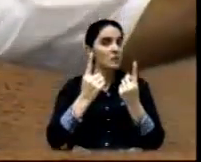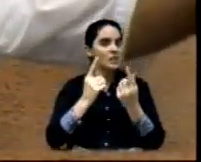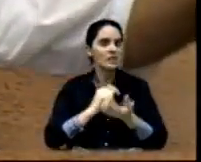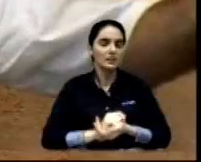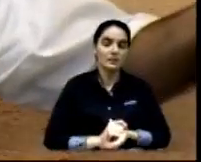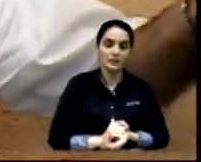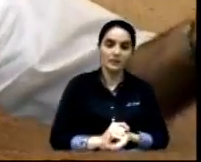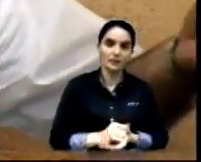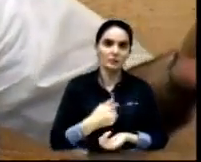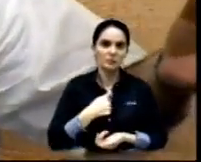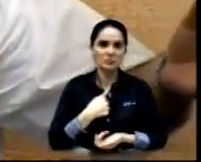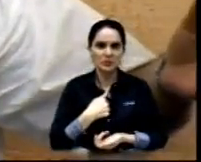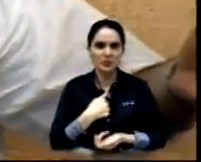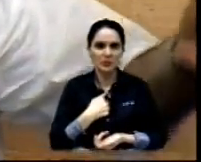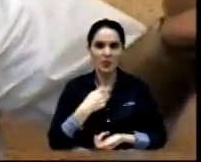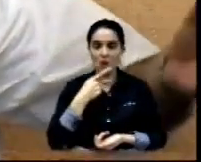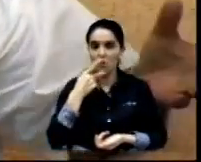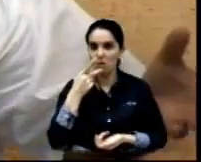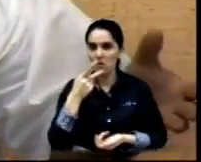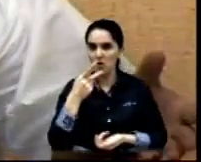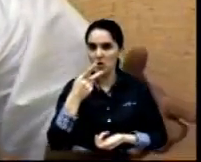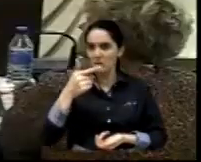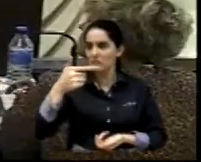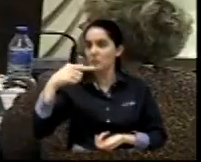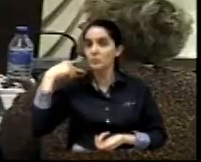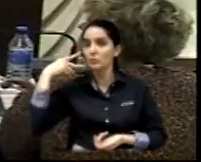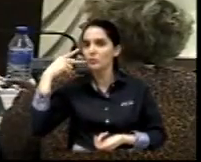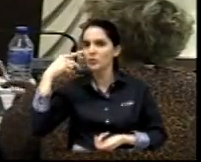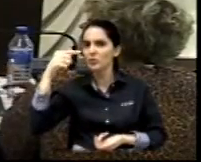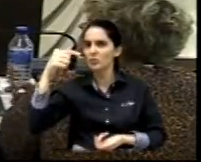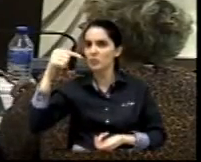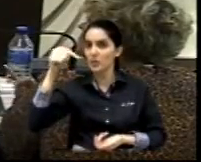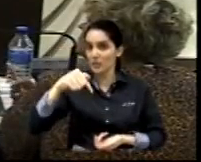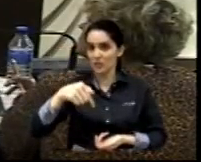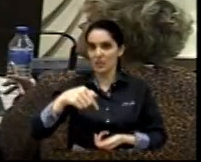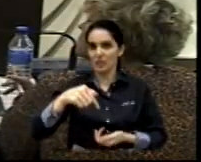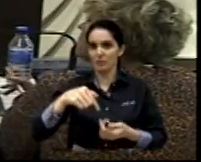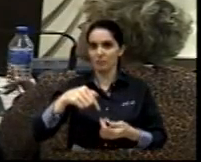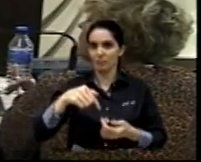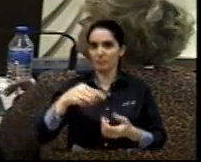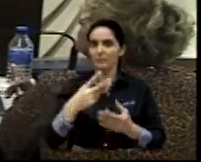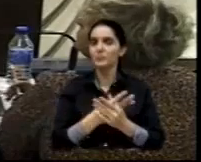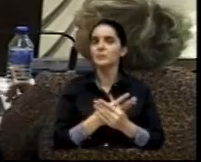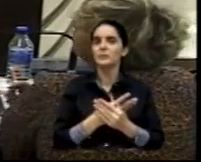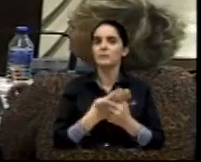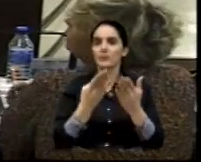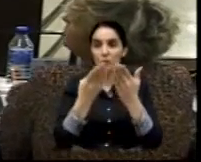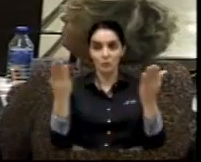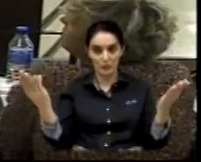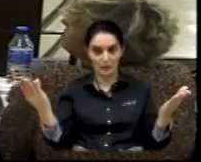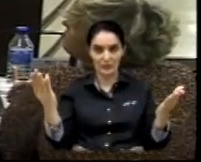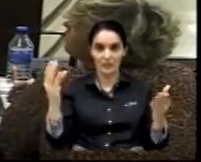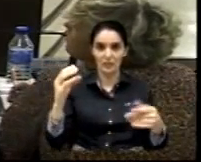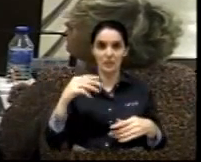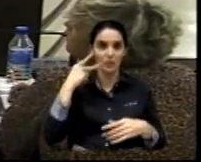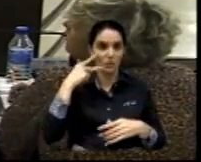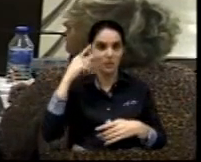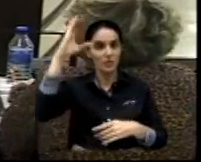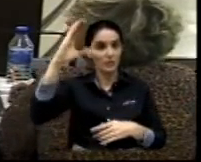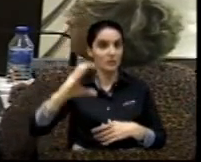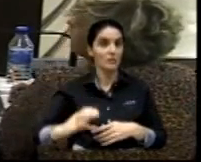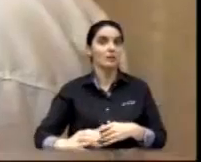e fico alerta a todos os vereadores, aos 21 vereadores dessa casa. Vocês, como eu, são cidadãos daqui. Todos